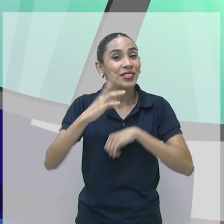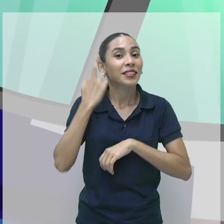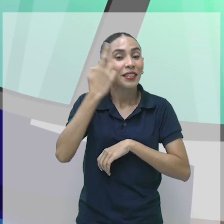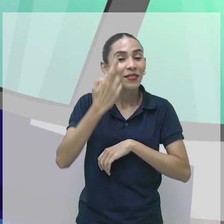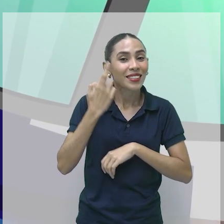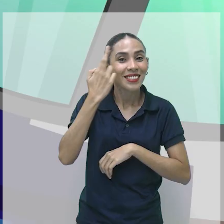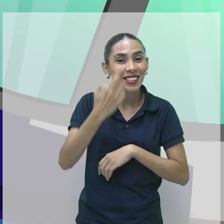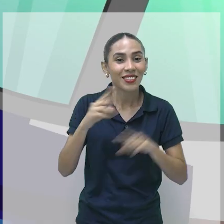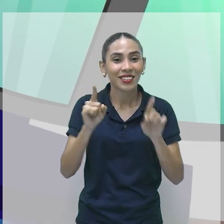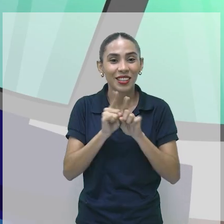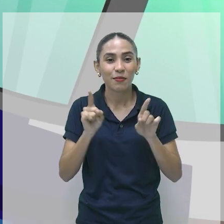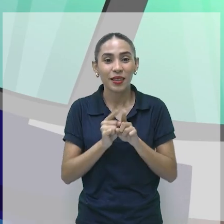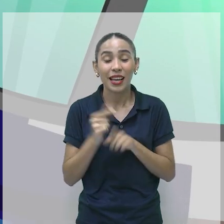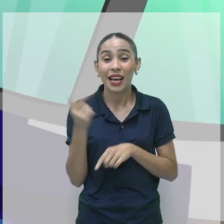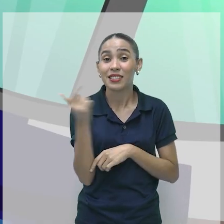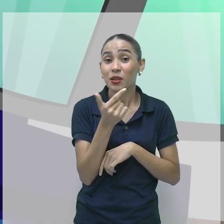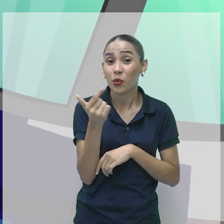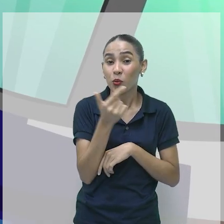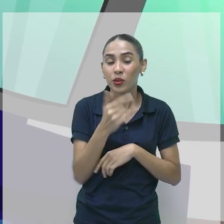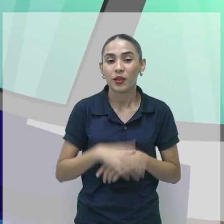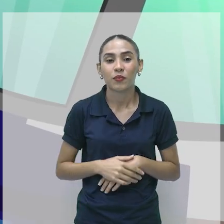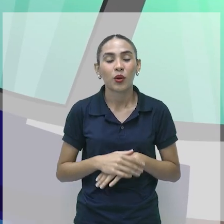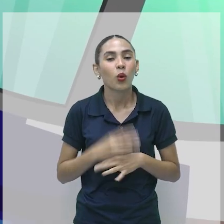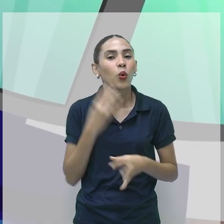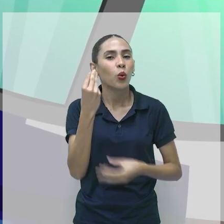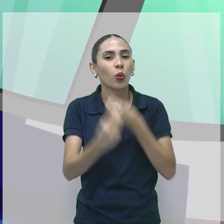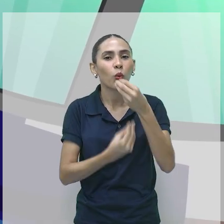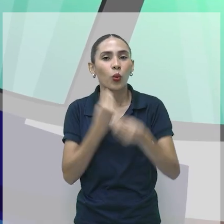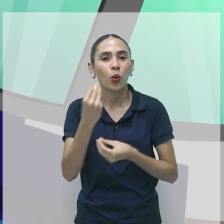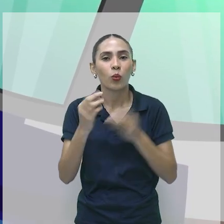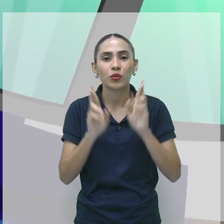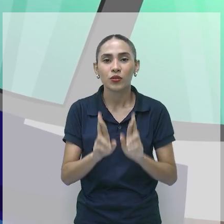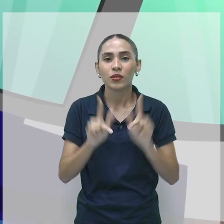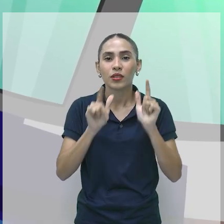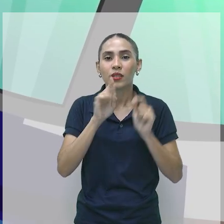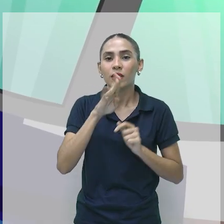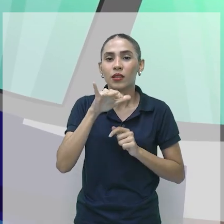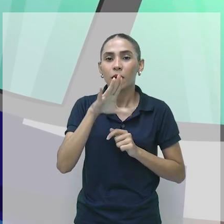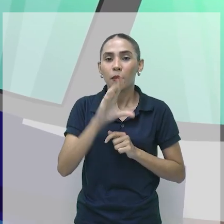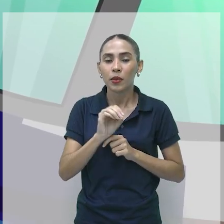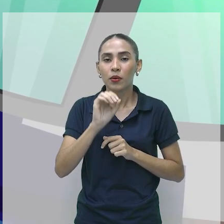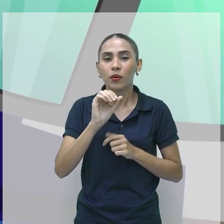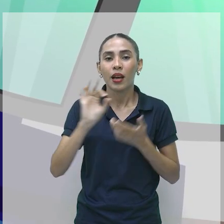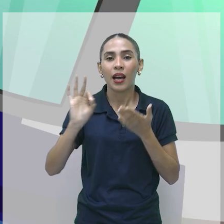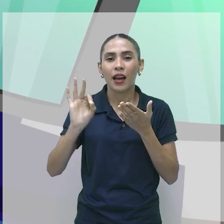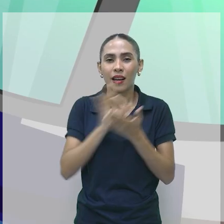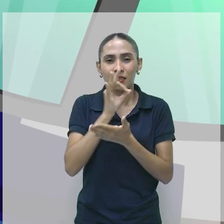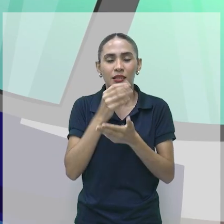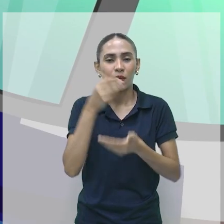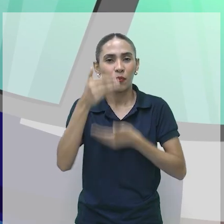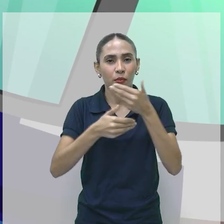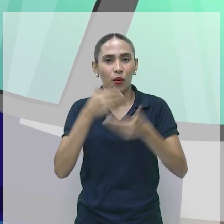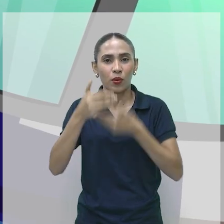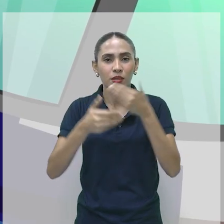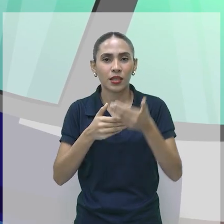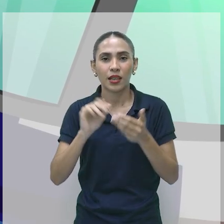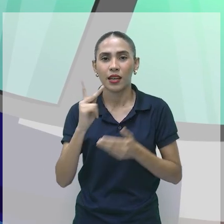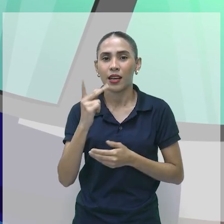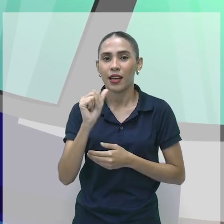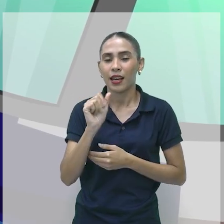primeira reflexão. A segunda é: como distinguir bioassinaturas de